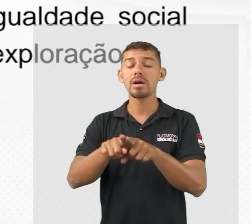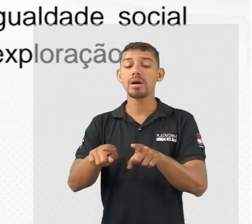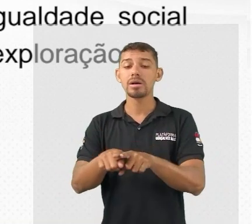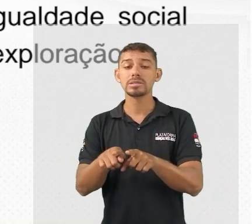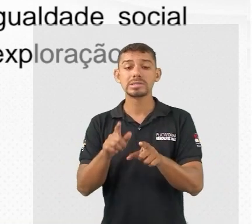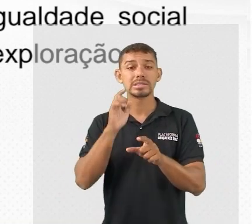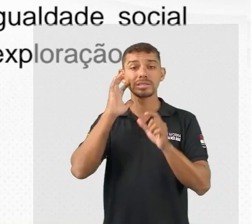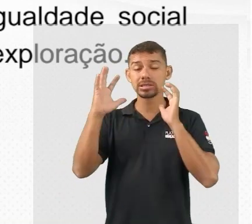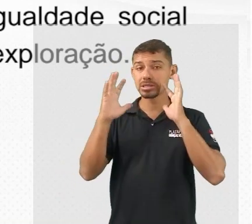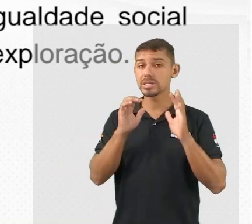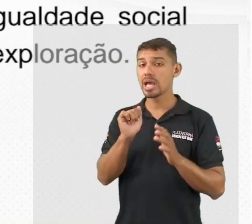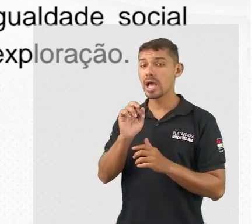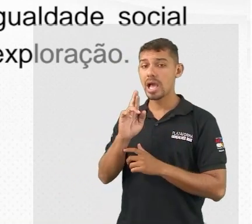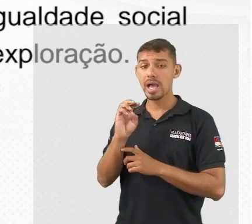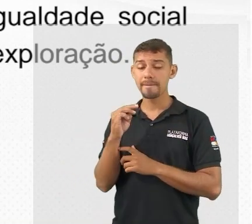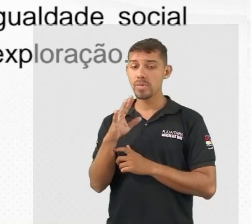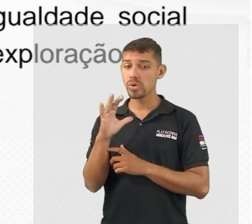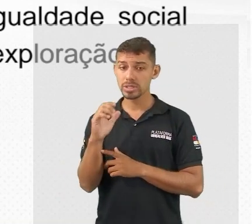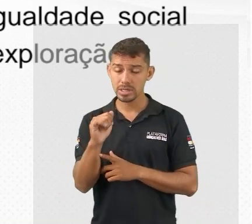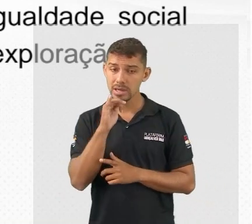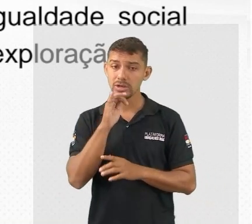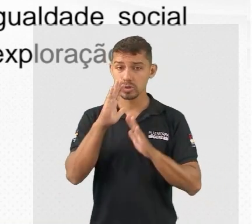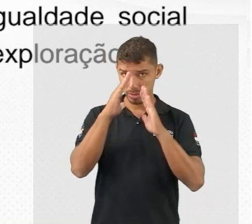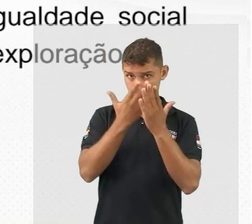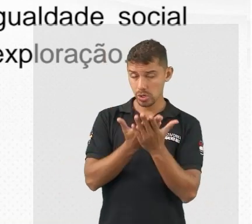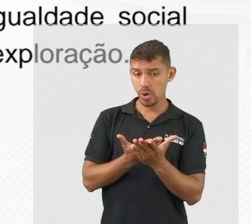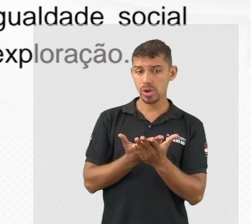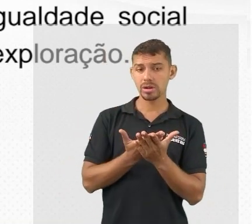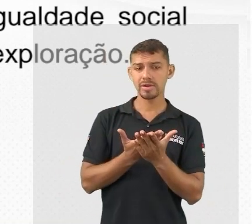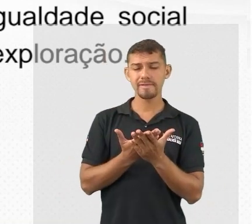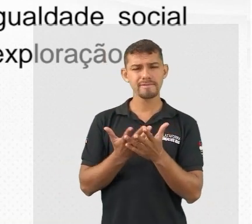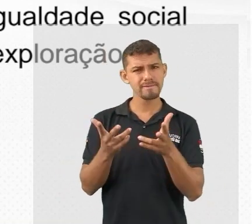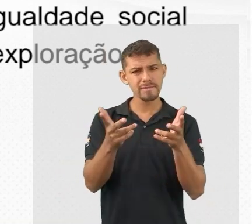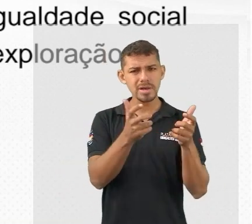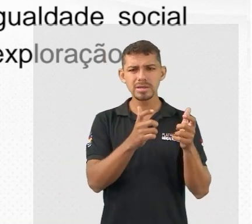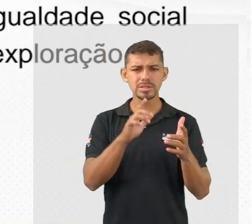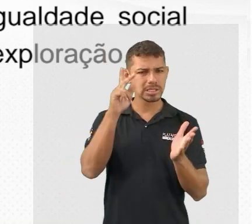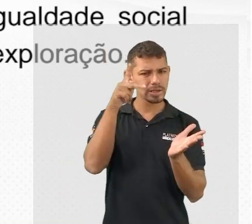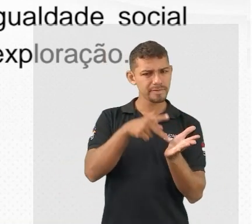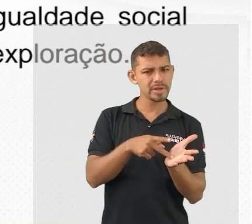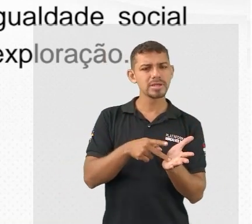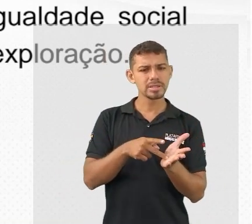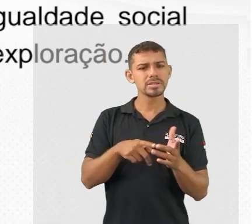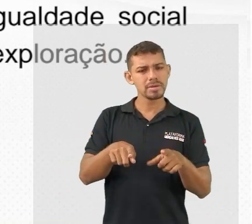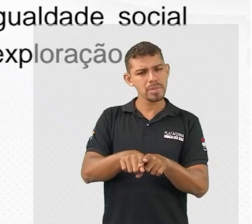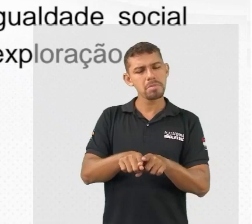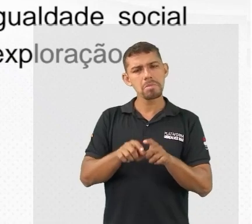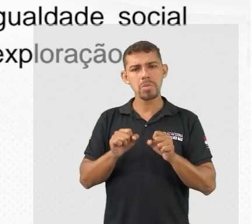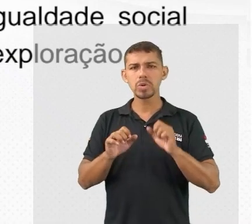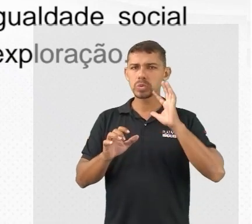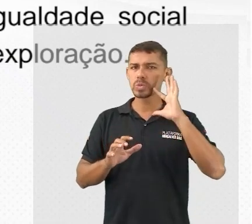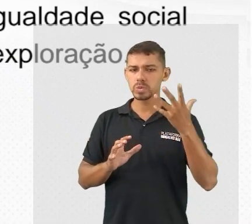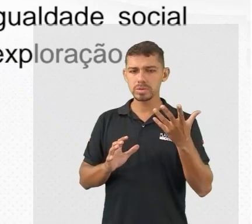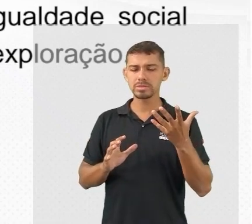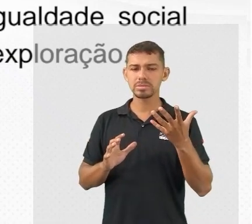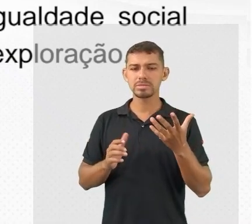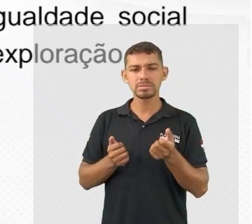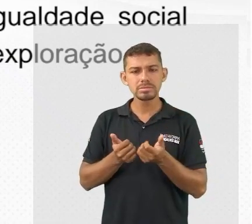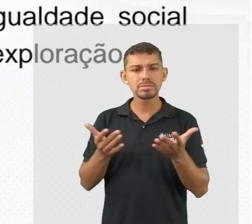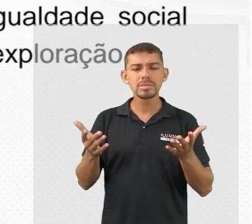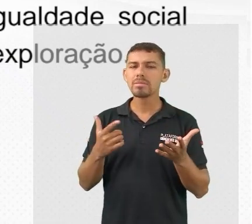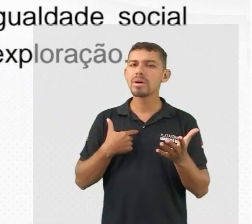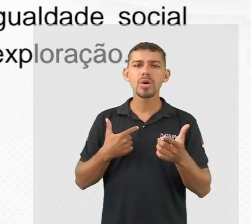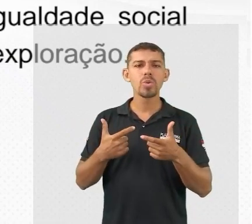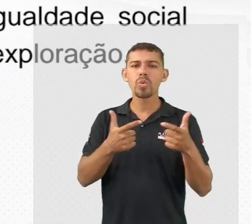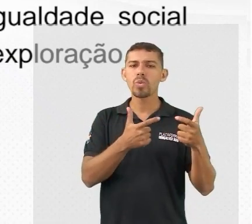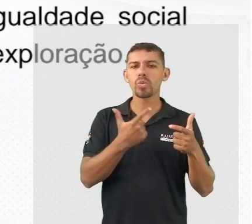máscara harmônica sobre a escola e vendo o que realmente a escola também pode ser. Isso funcionaria para